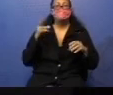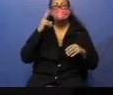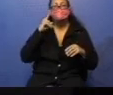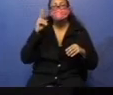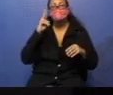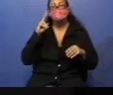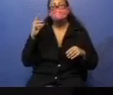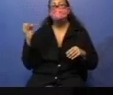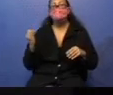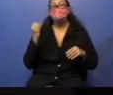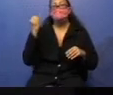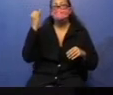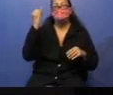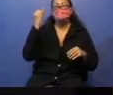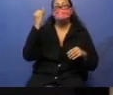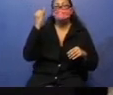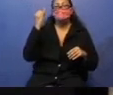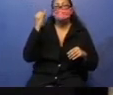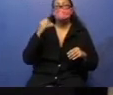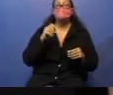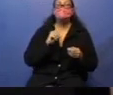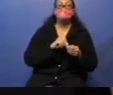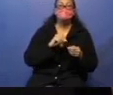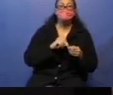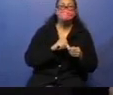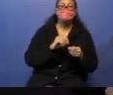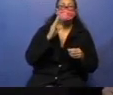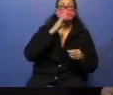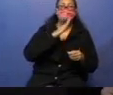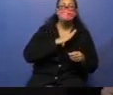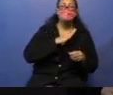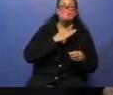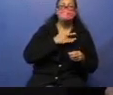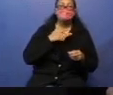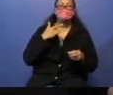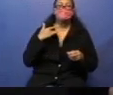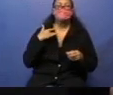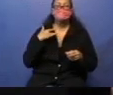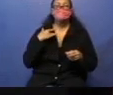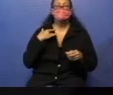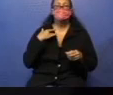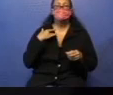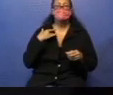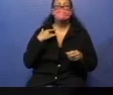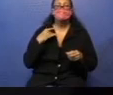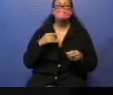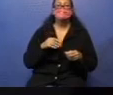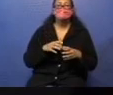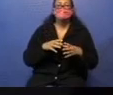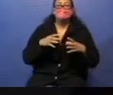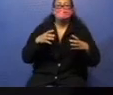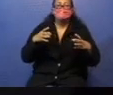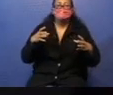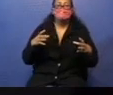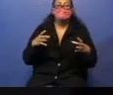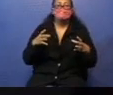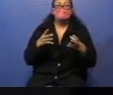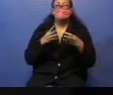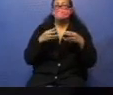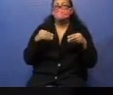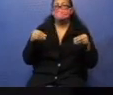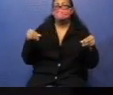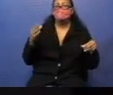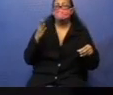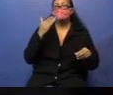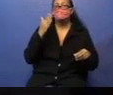importantes. Causam mal para a saúde quando a gente consome ele no alimento, quando ele já está em grande quantidade estragando aquele